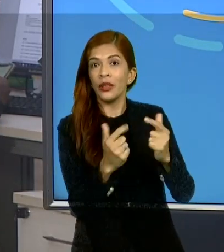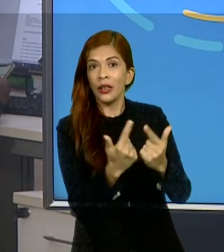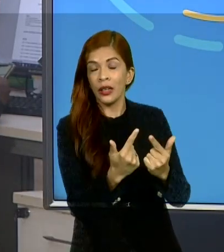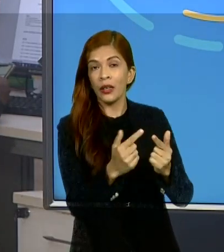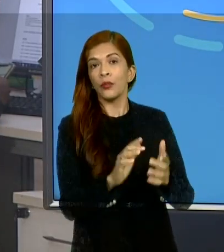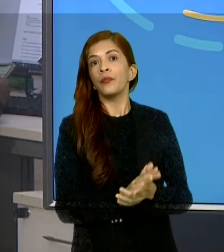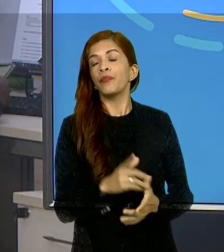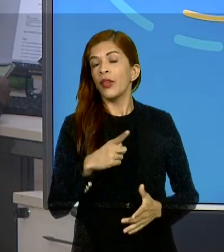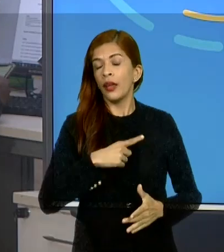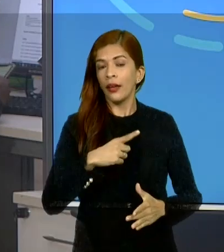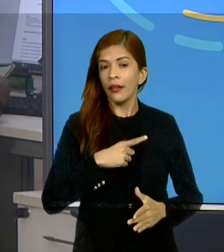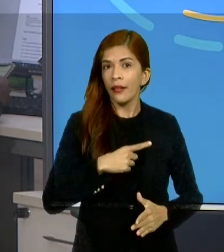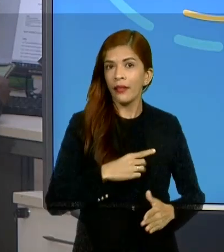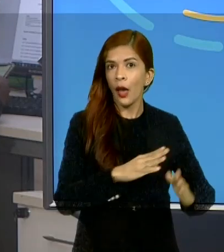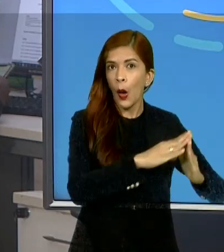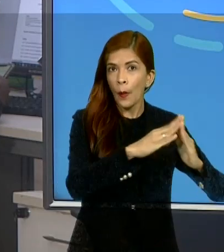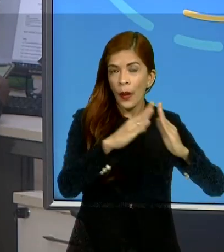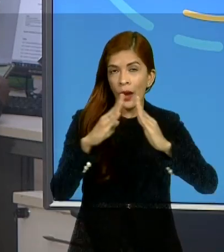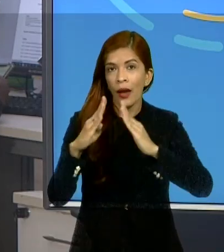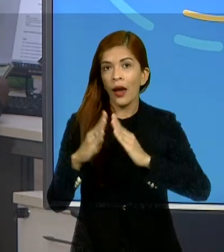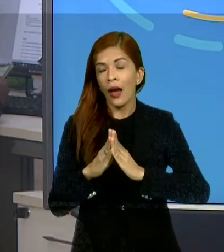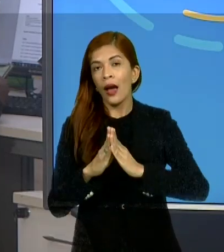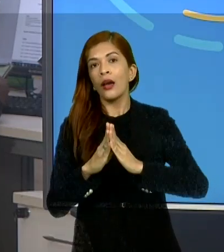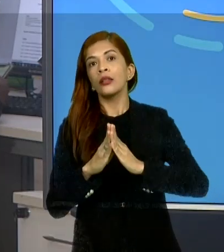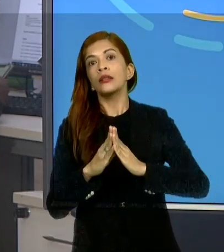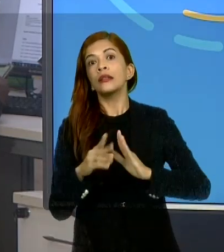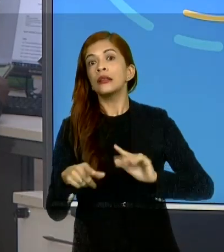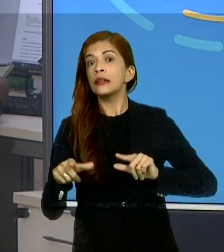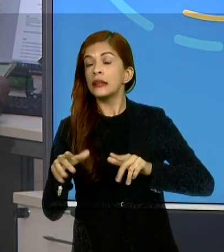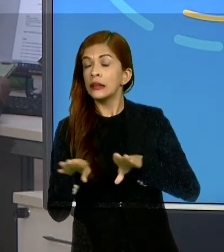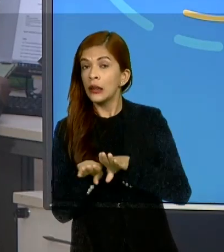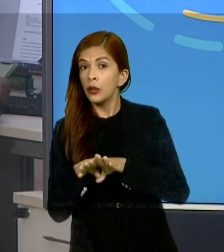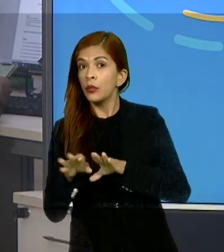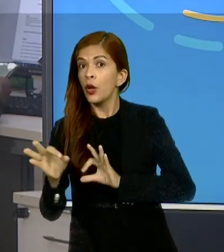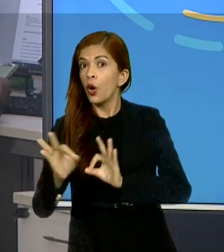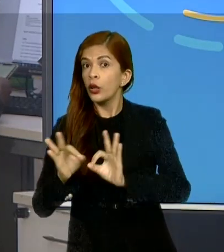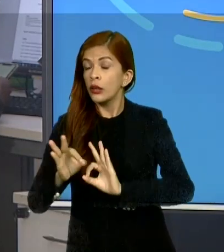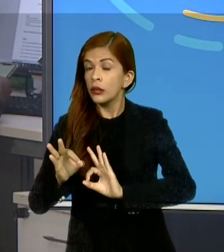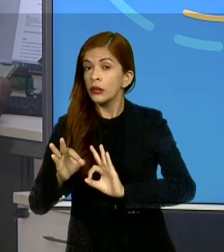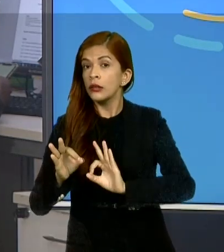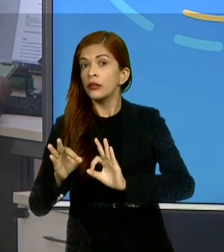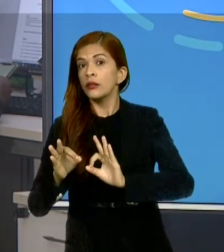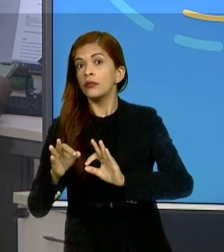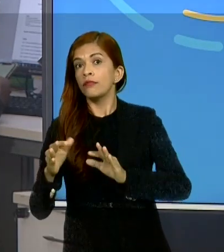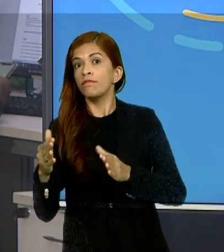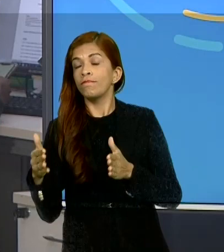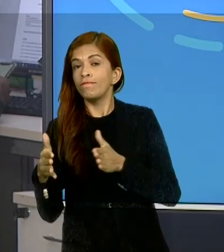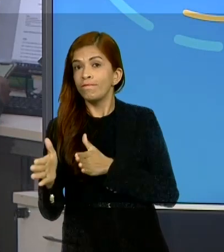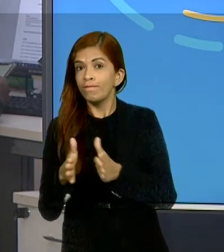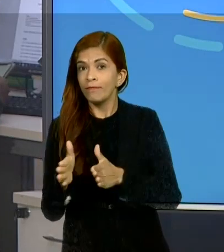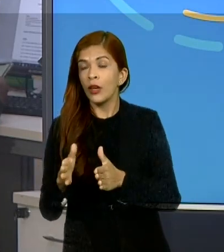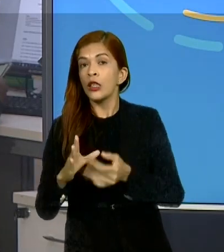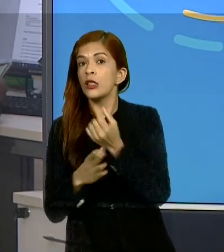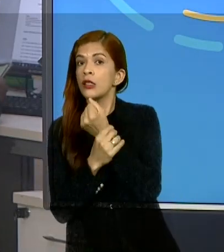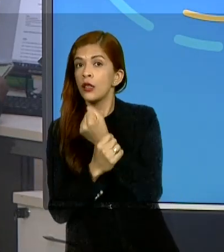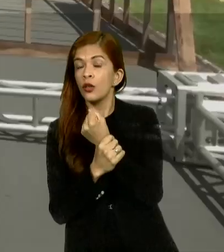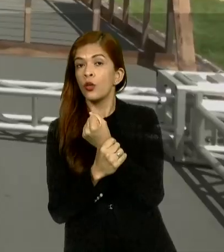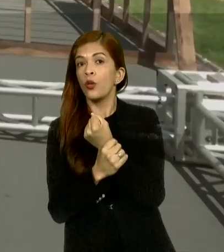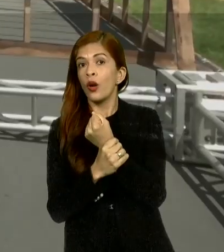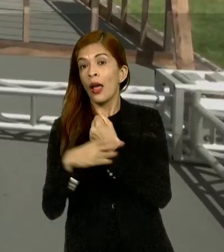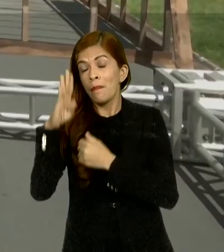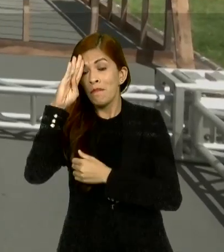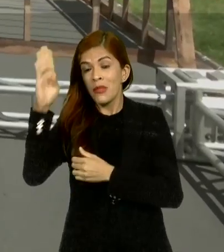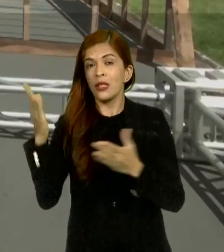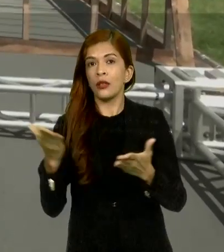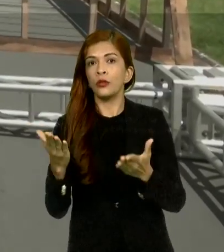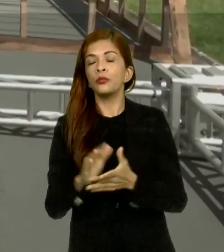sendo preparadas, o plano de acessibilidade e segurança será uma das prioridades deste ano. Os